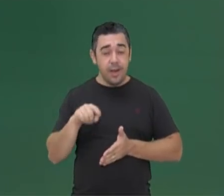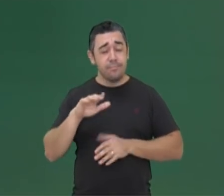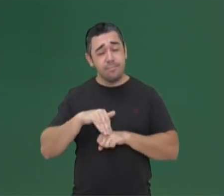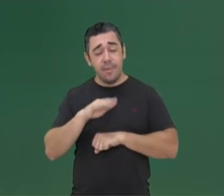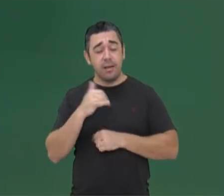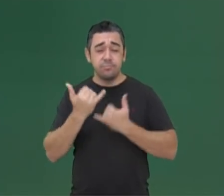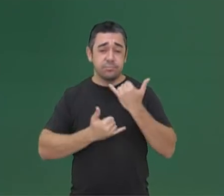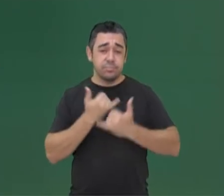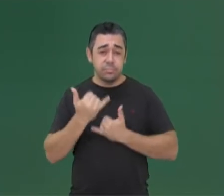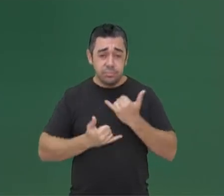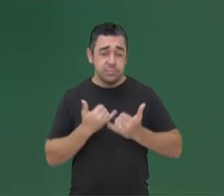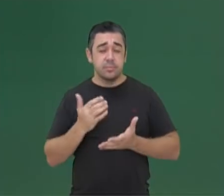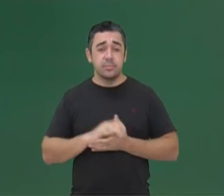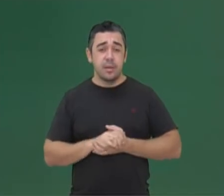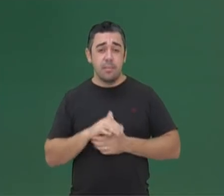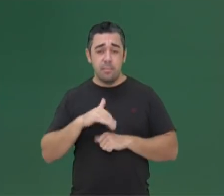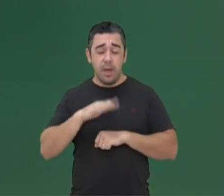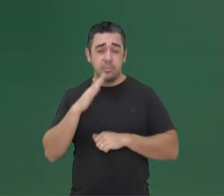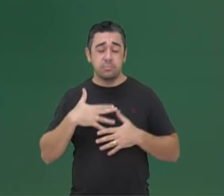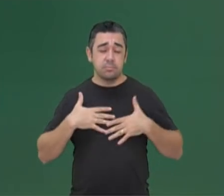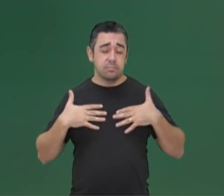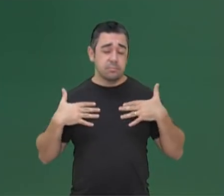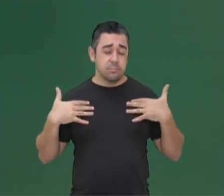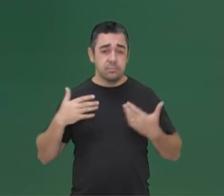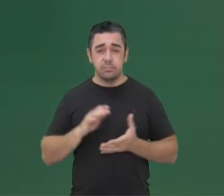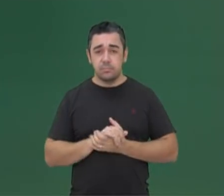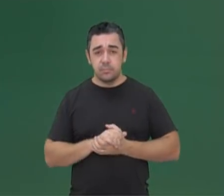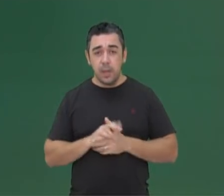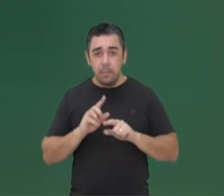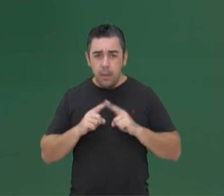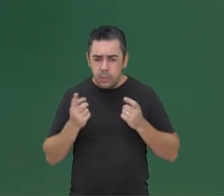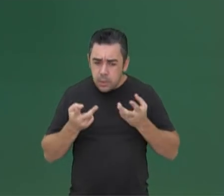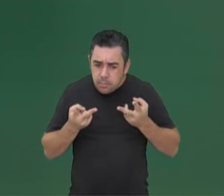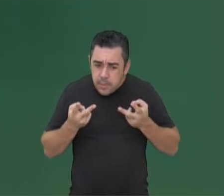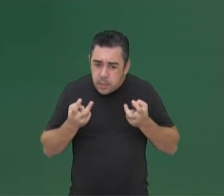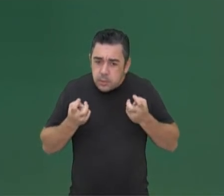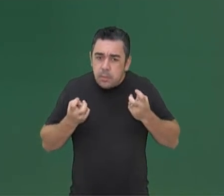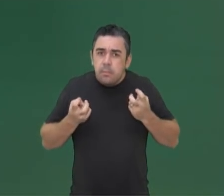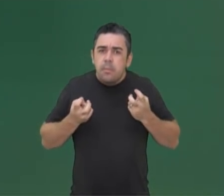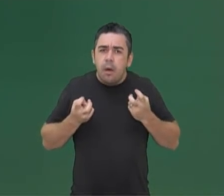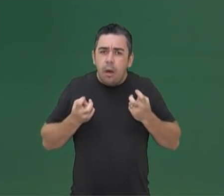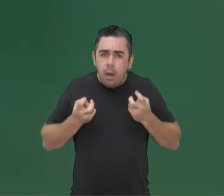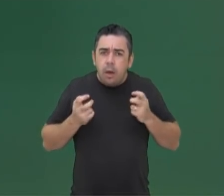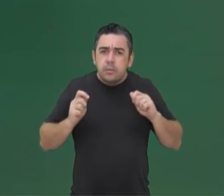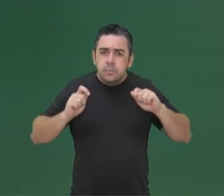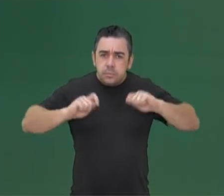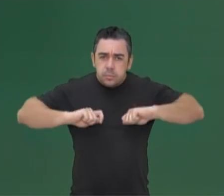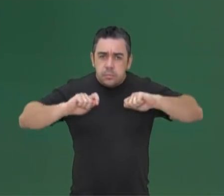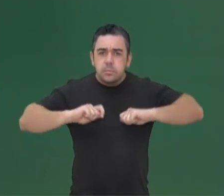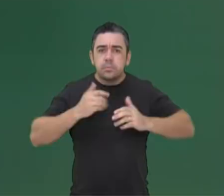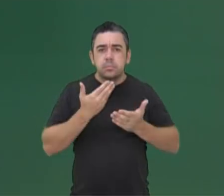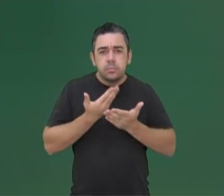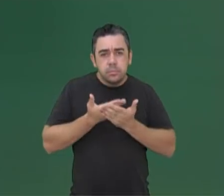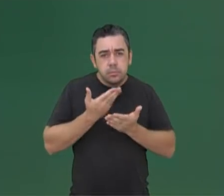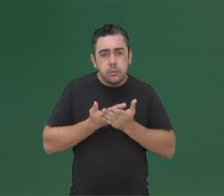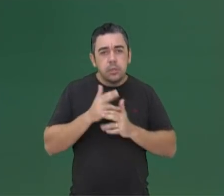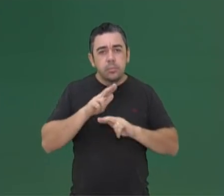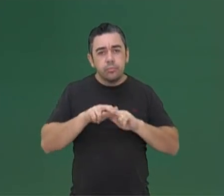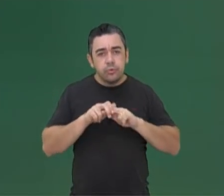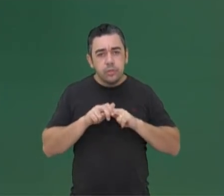voltado para brincadeira, para lazer. Mas perceberam a potencialidade desse instrumento e esse objeto